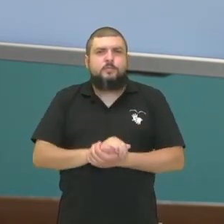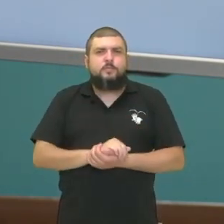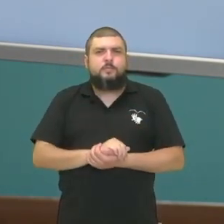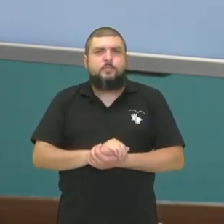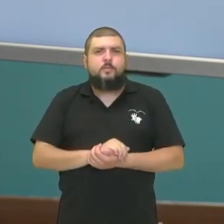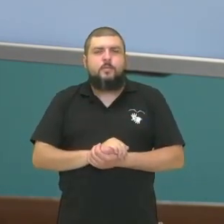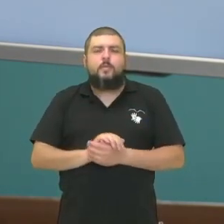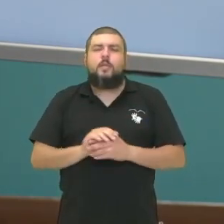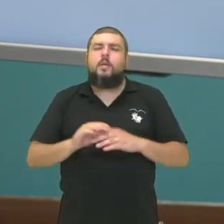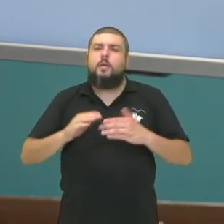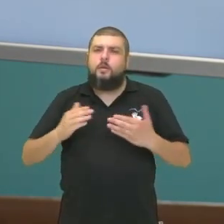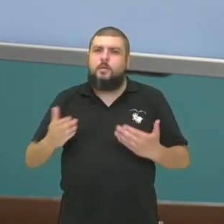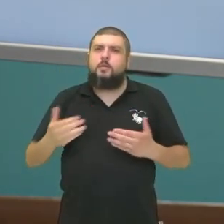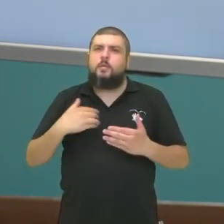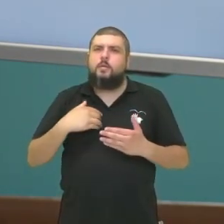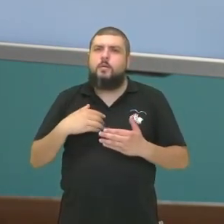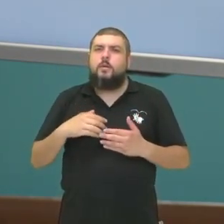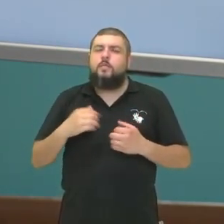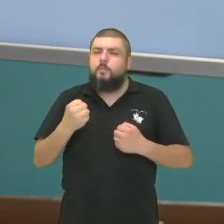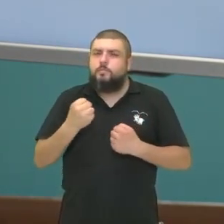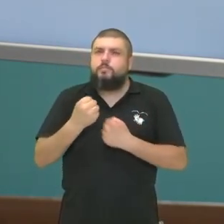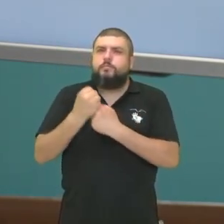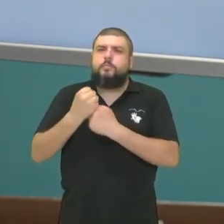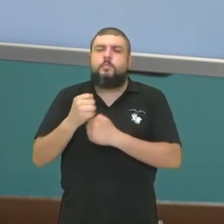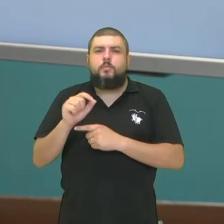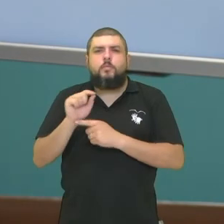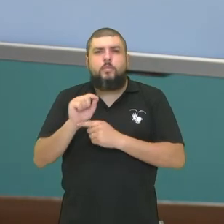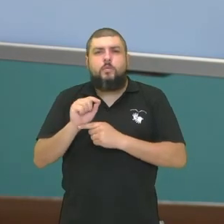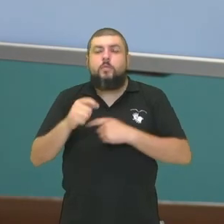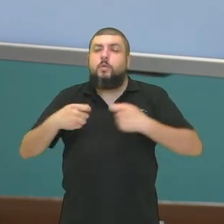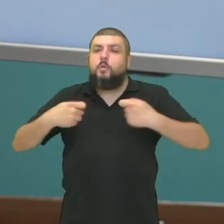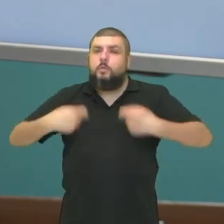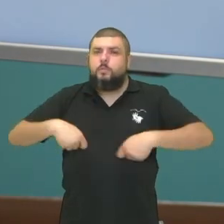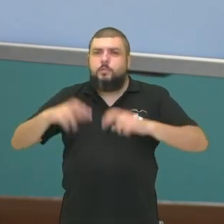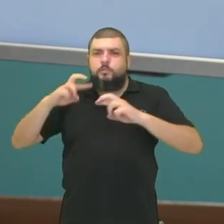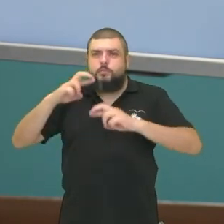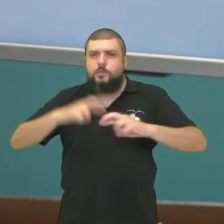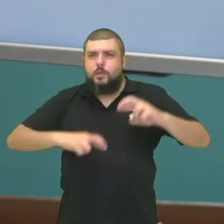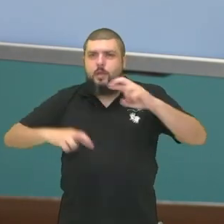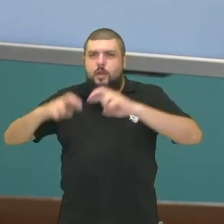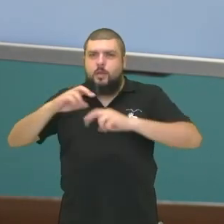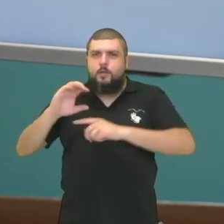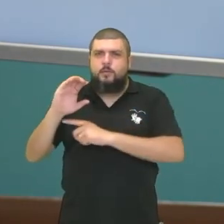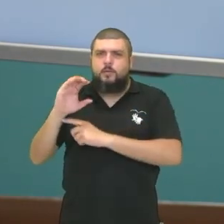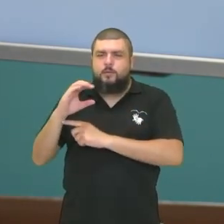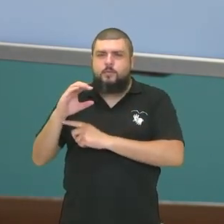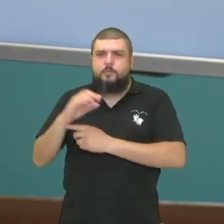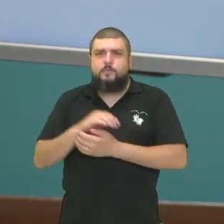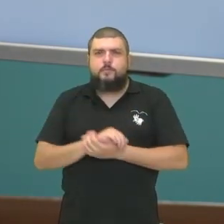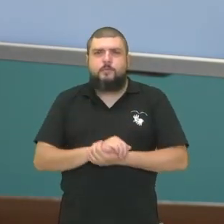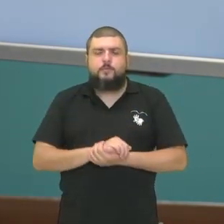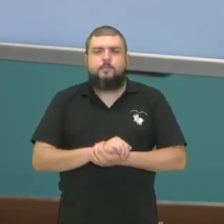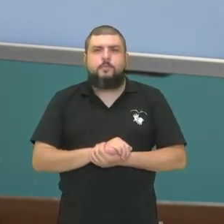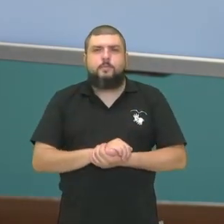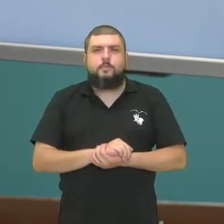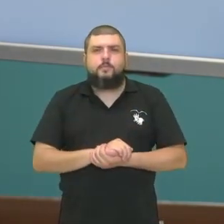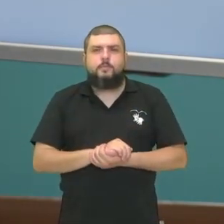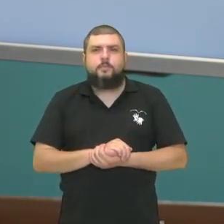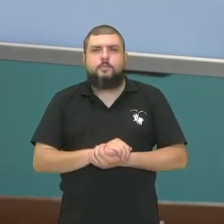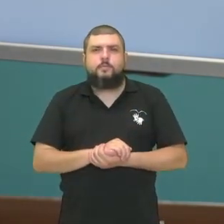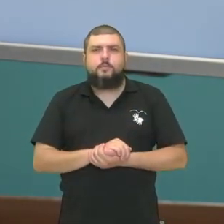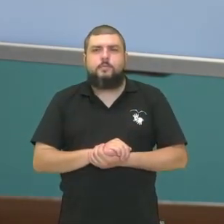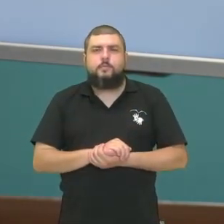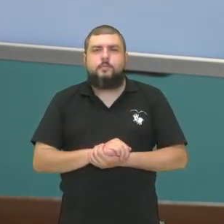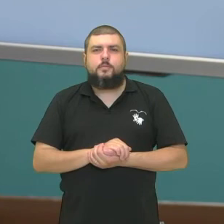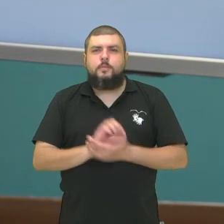Então, essa é a ideia defendida por ele, uma análise científica a respeito das fake news. Exercício de